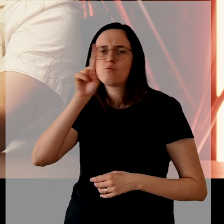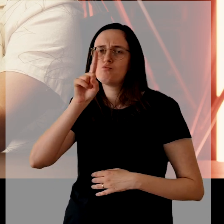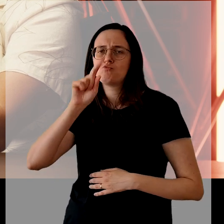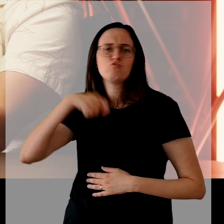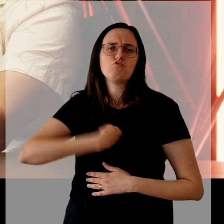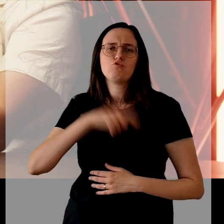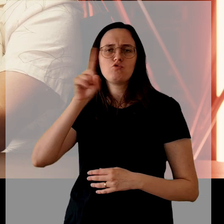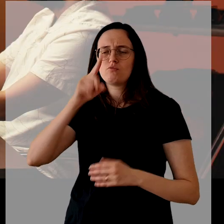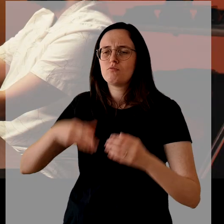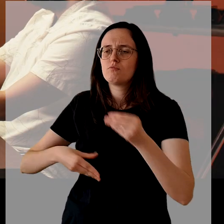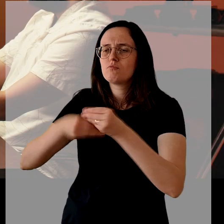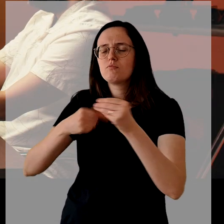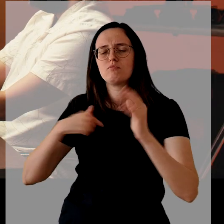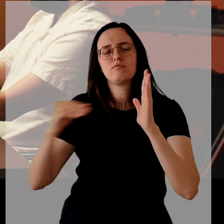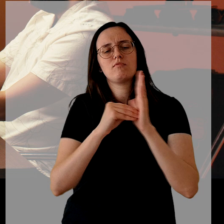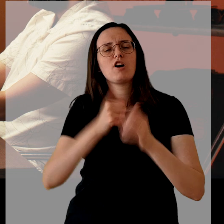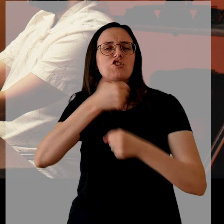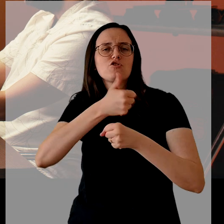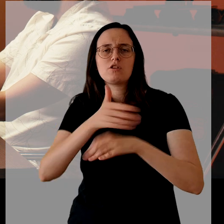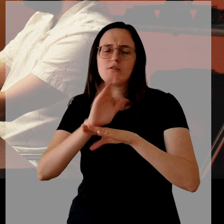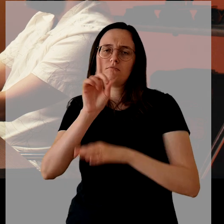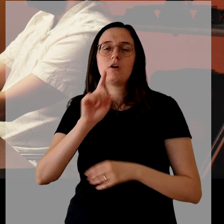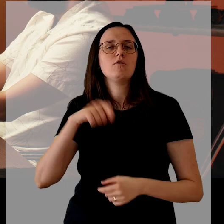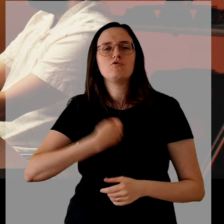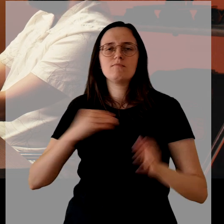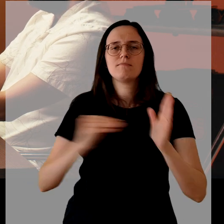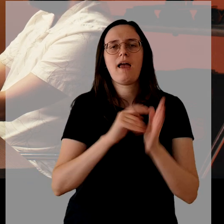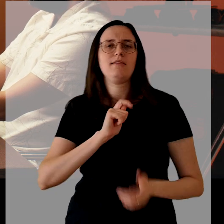ele como um diretor de cinema. Eu assino ele como antropólogo.